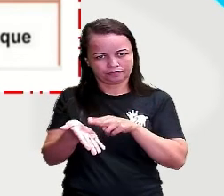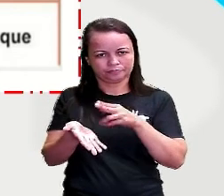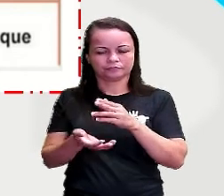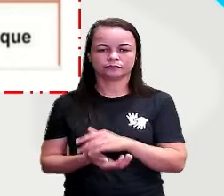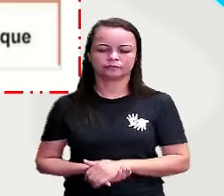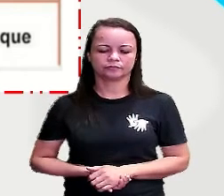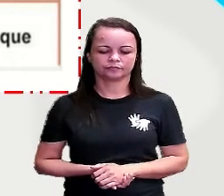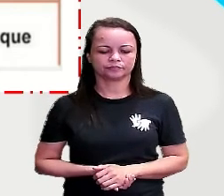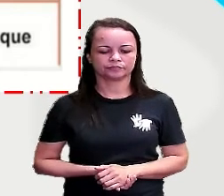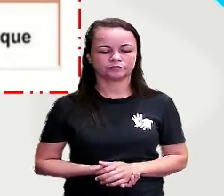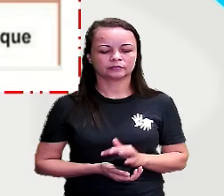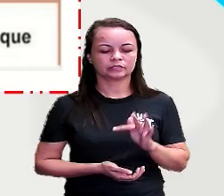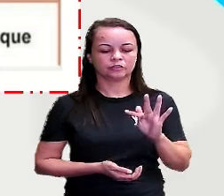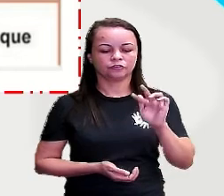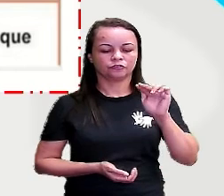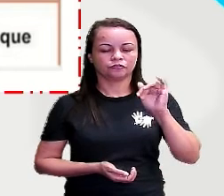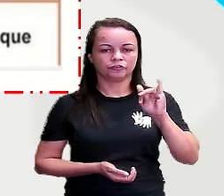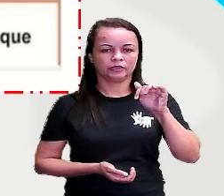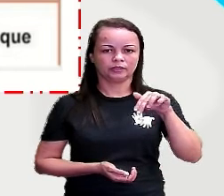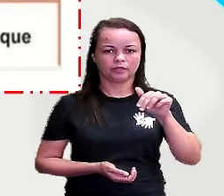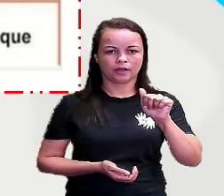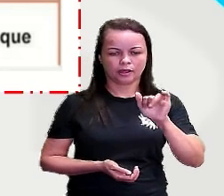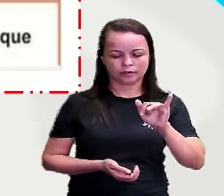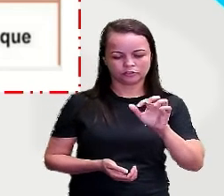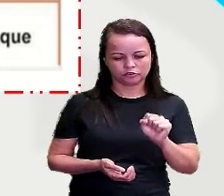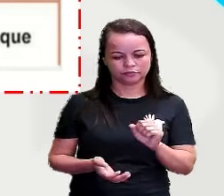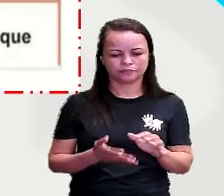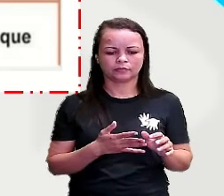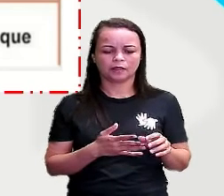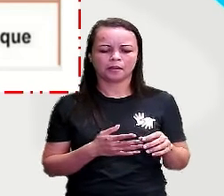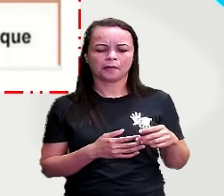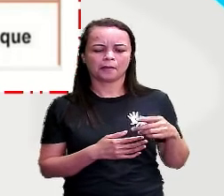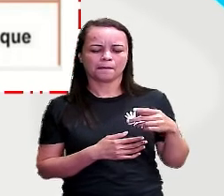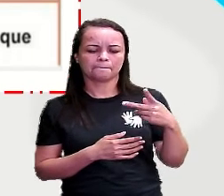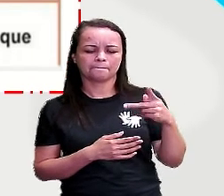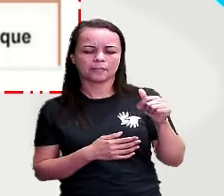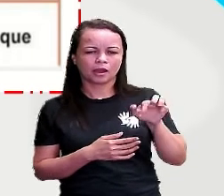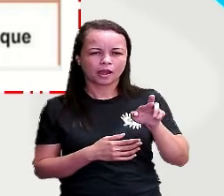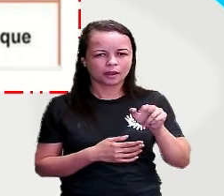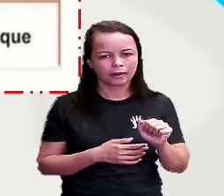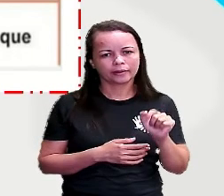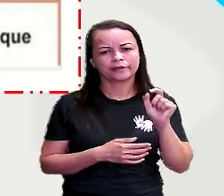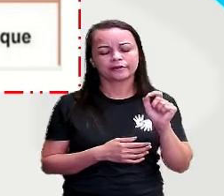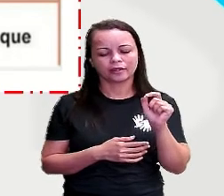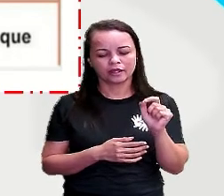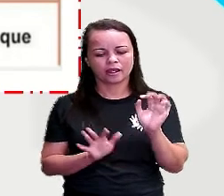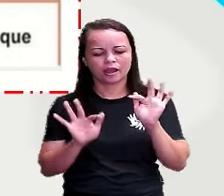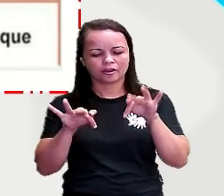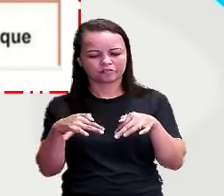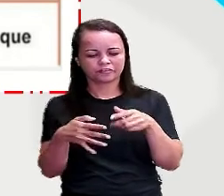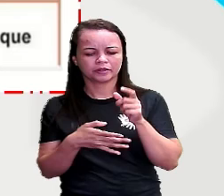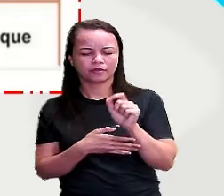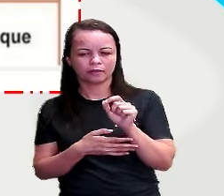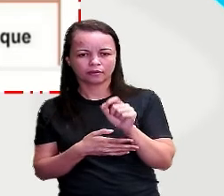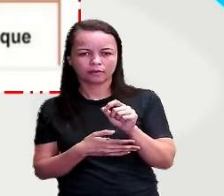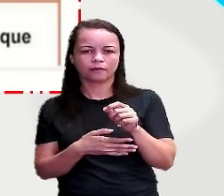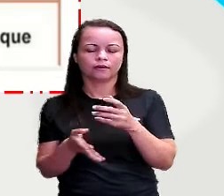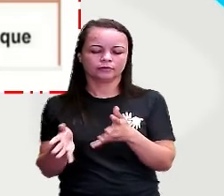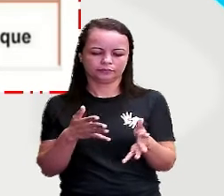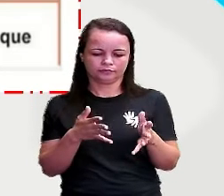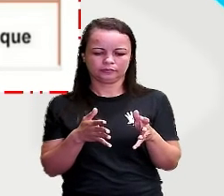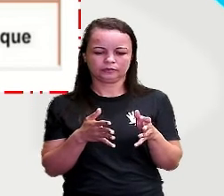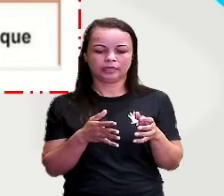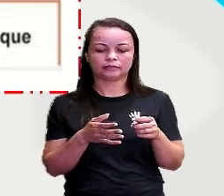também finais, ó. Para que, a fim de que, e tem a ideia de finalidade. Então, organizei a